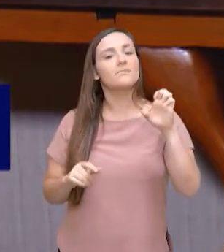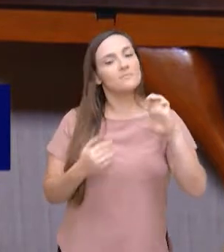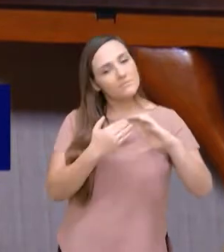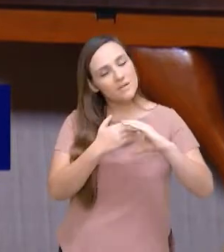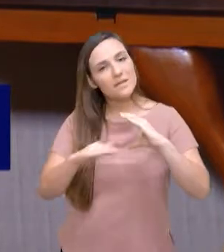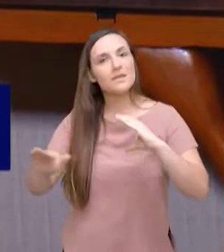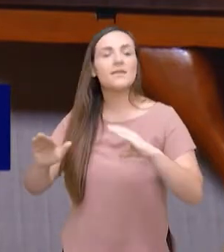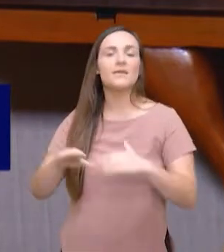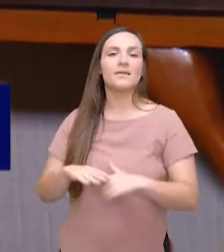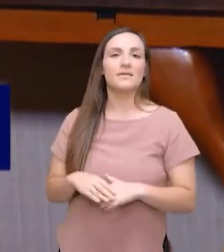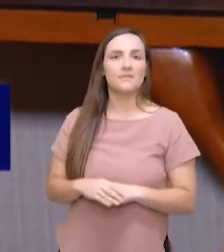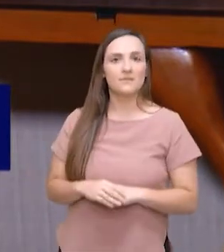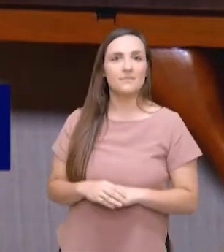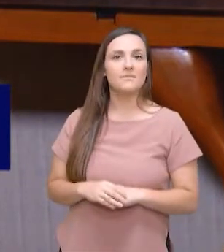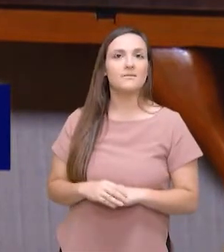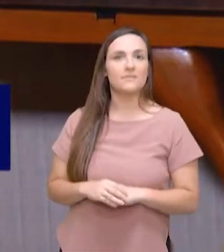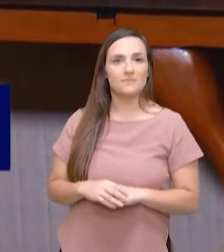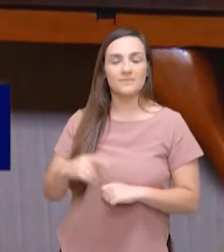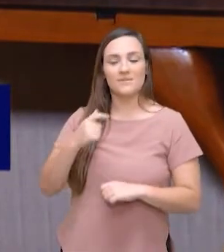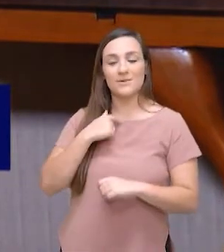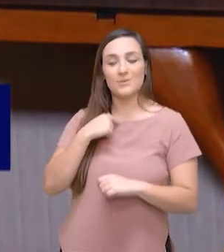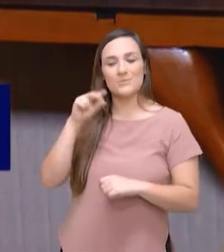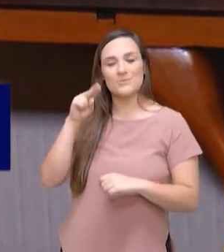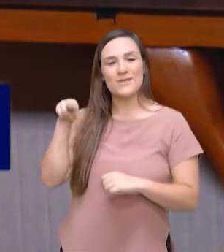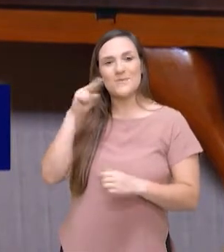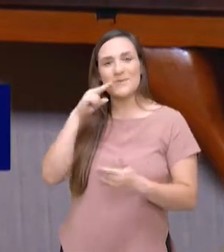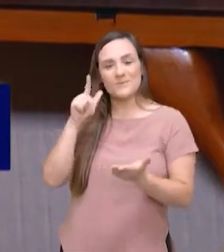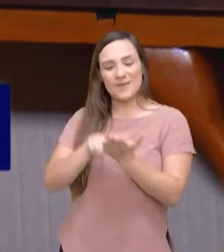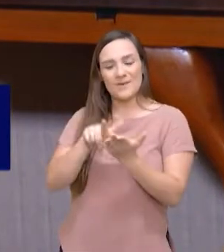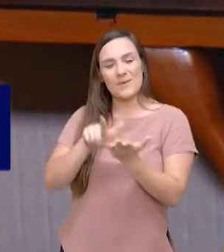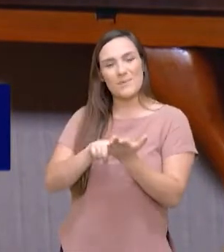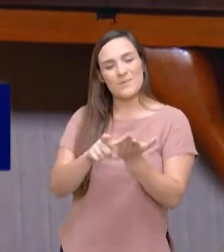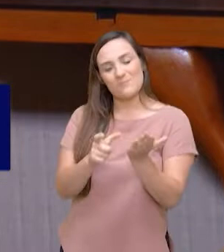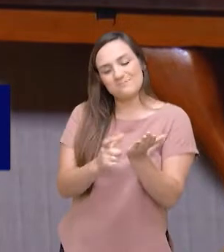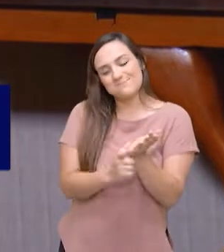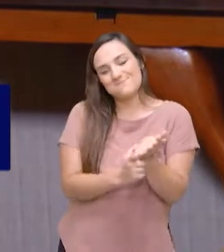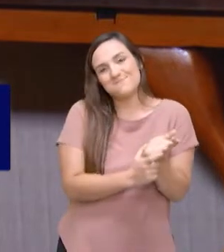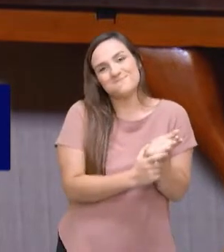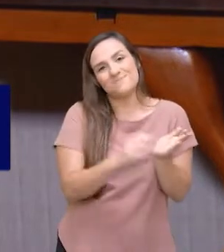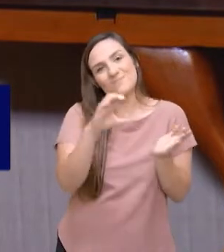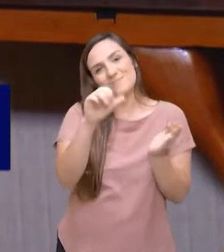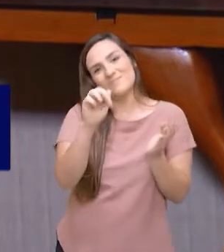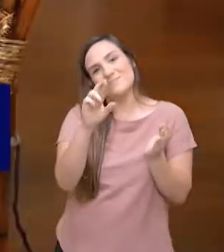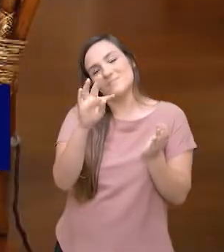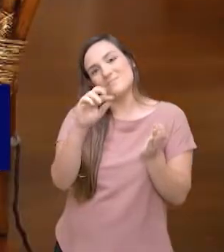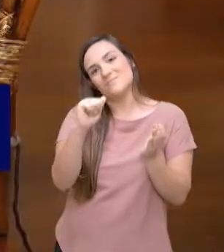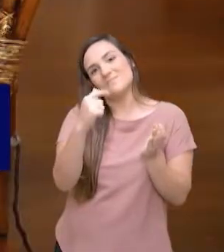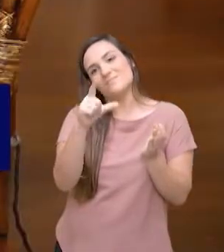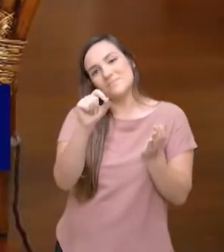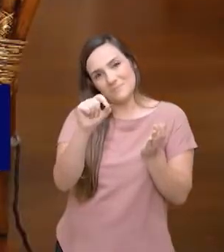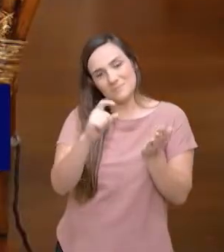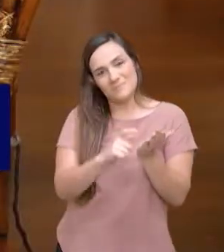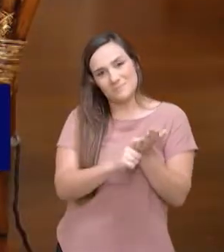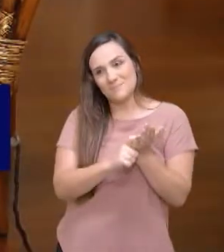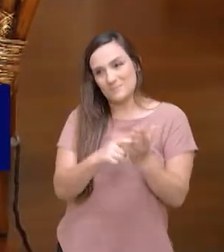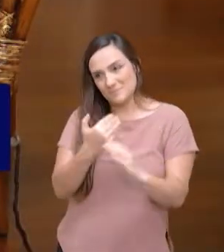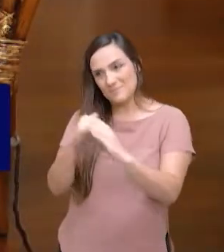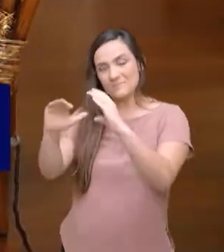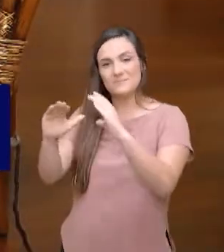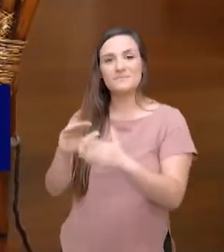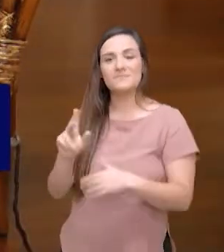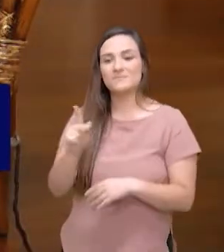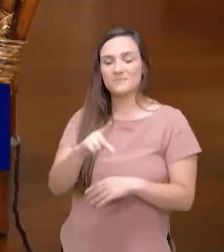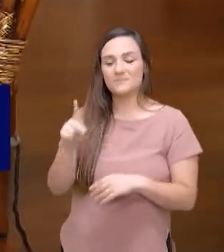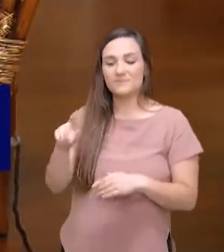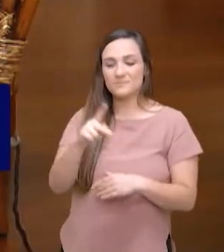cartãozinho. Eu me comunicava através de cartões que eu tenho até hoje lá no museu, para professora e